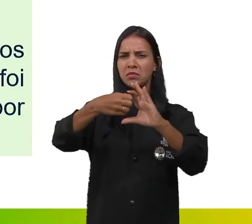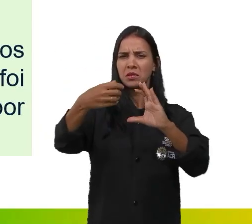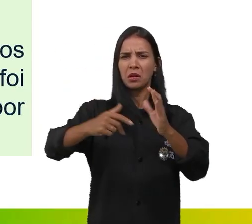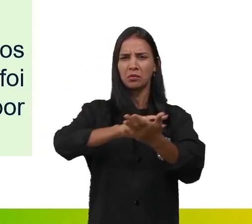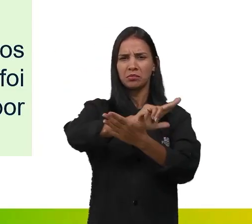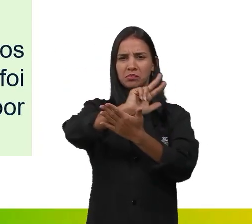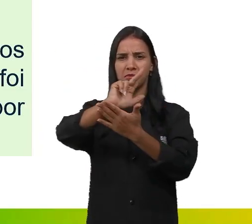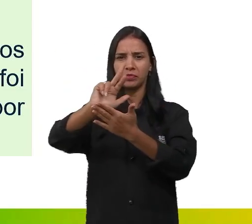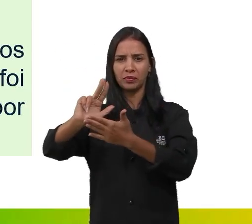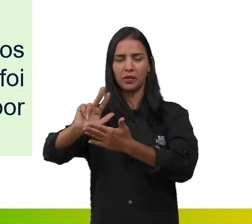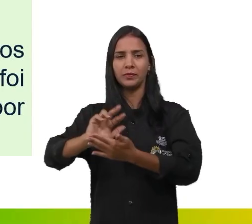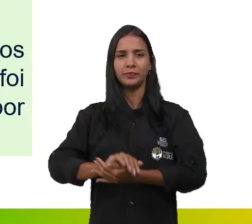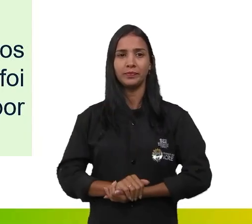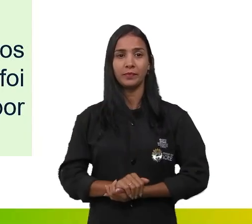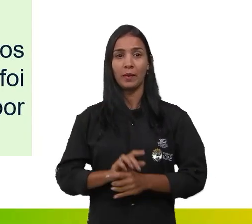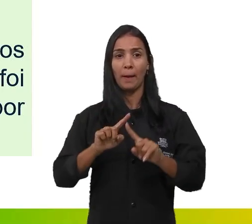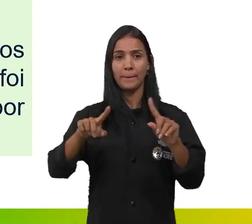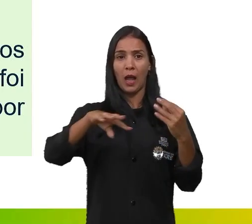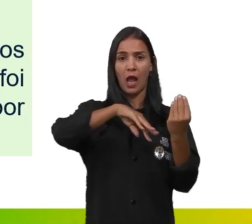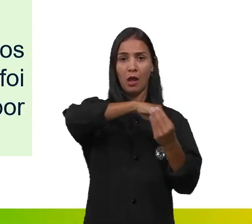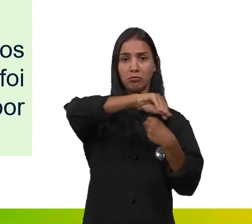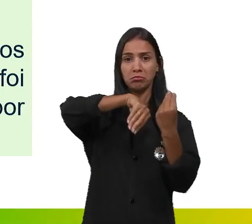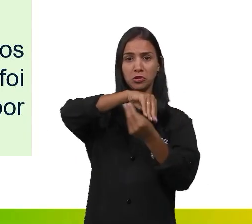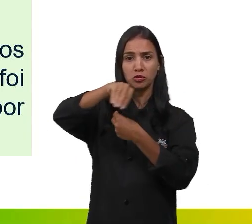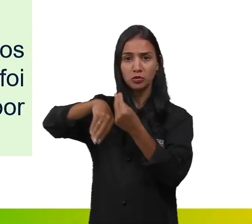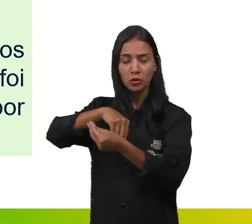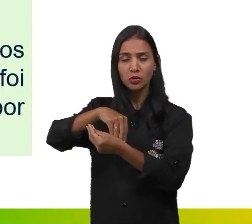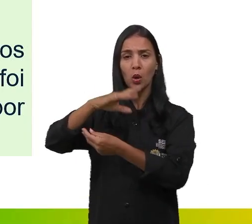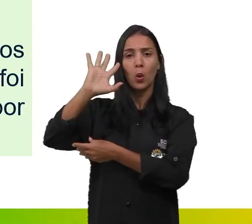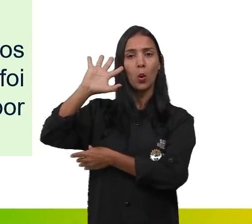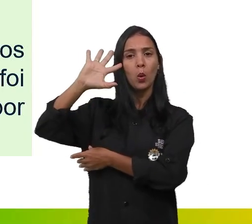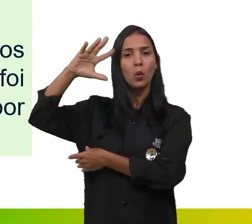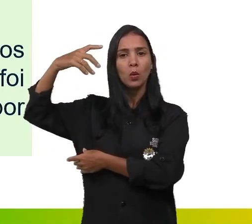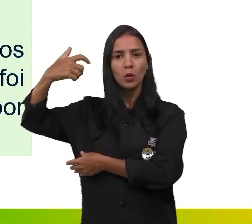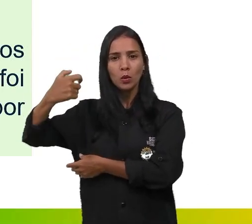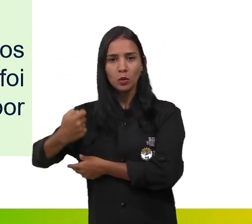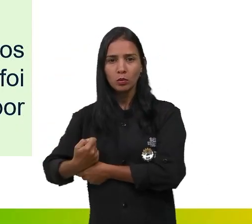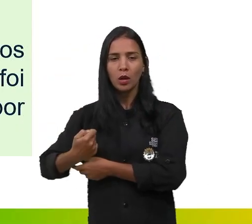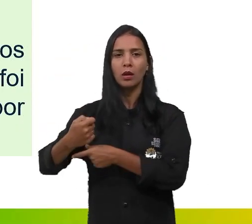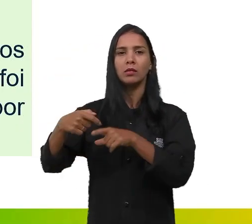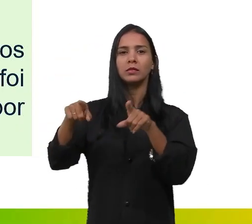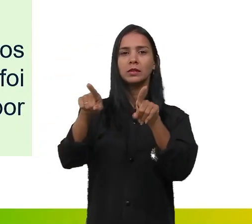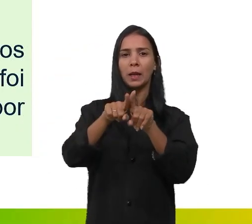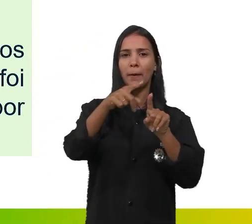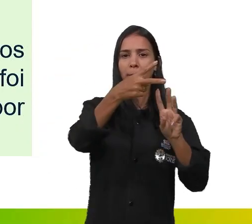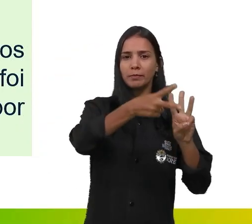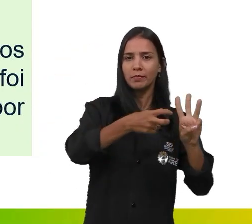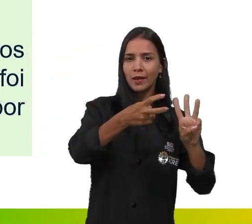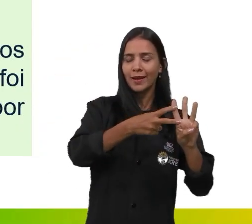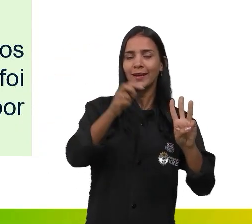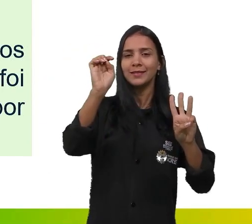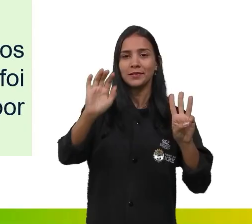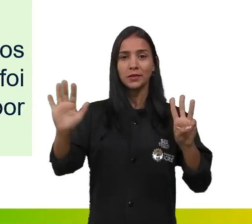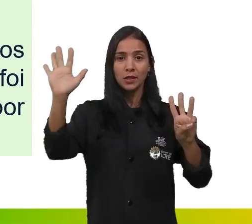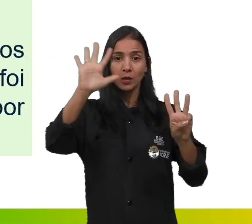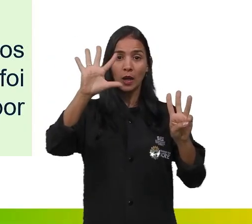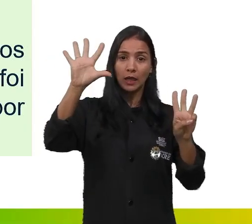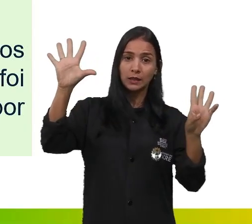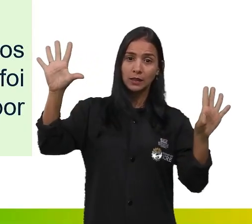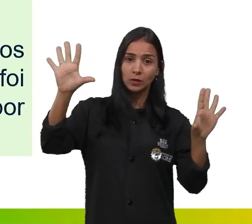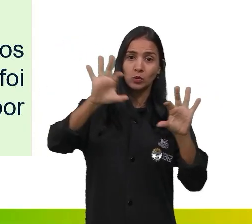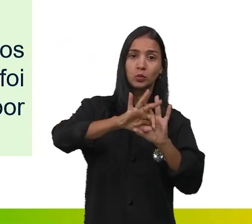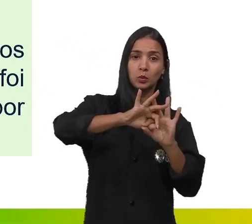Miscigenação. A miscigenação entre africanos, indígenas e europeus foi e continua